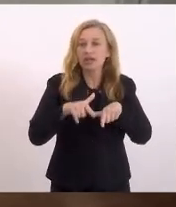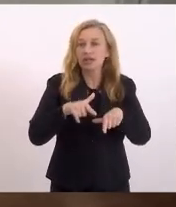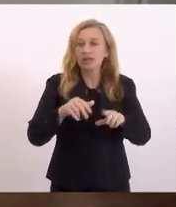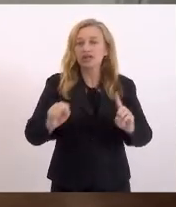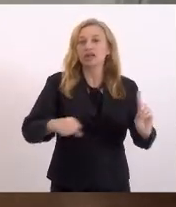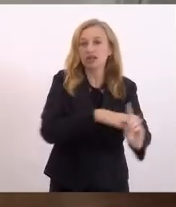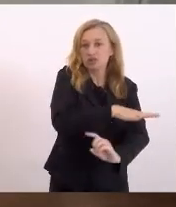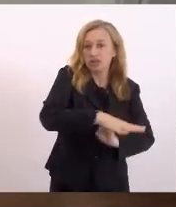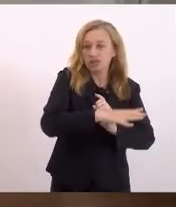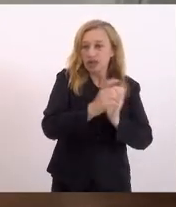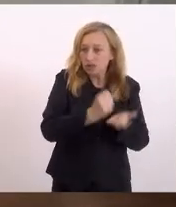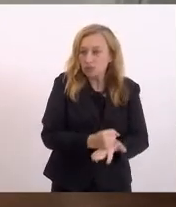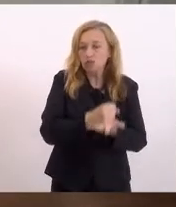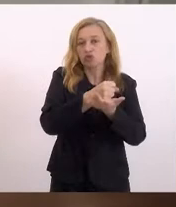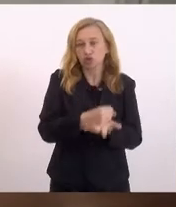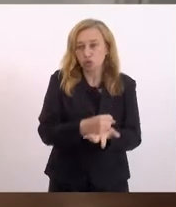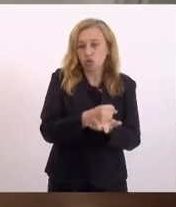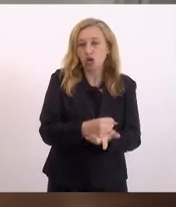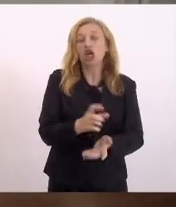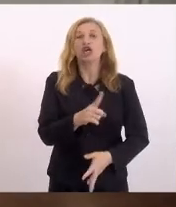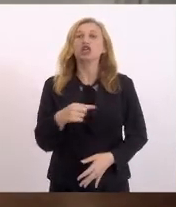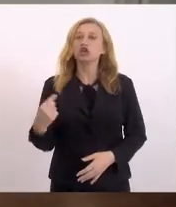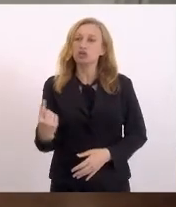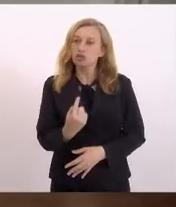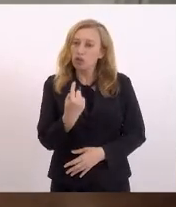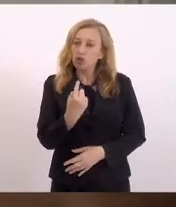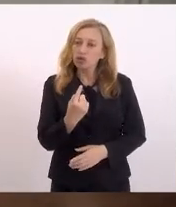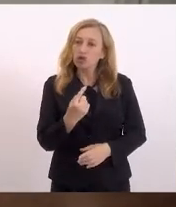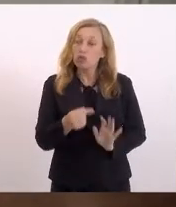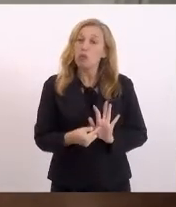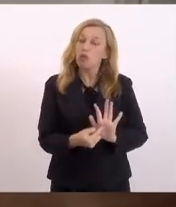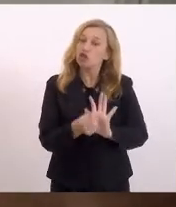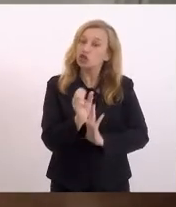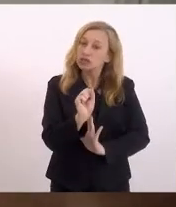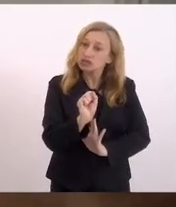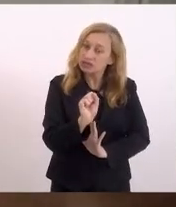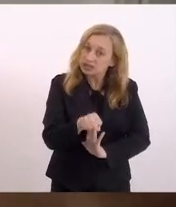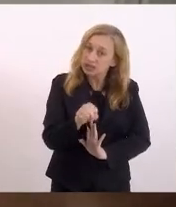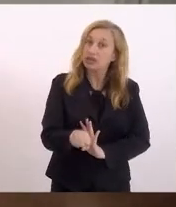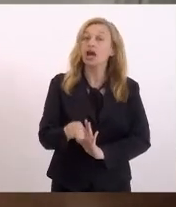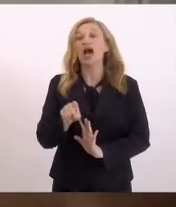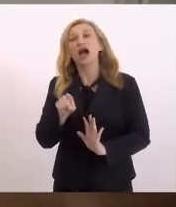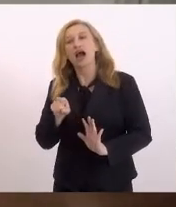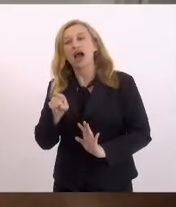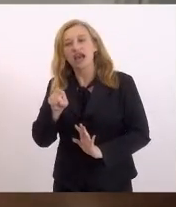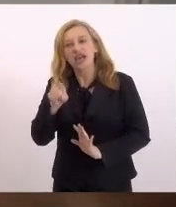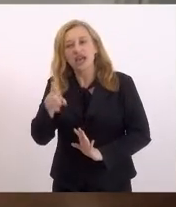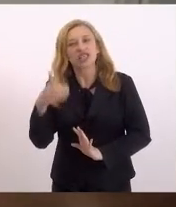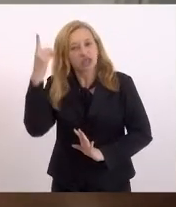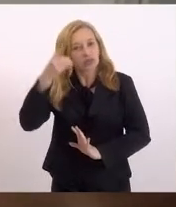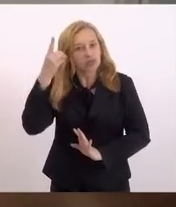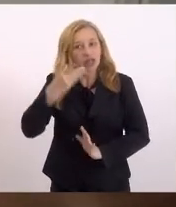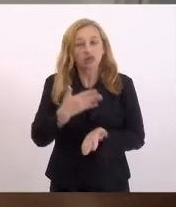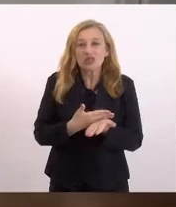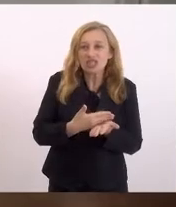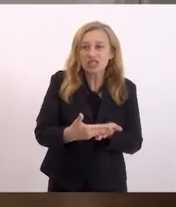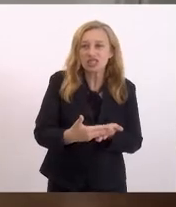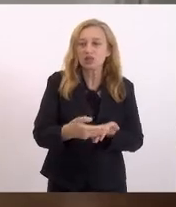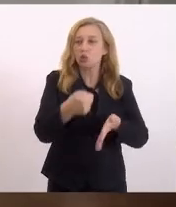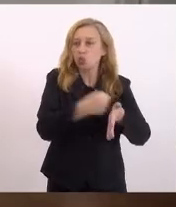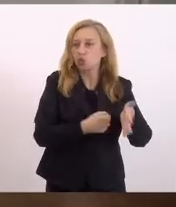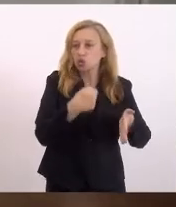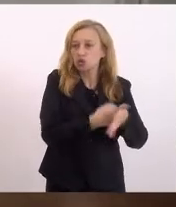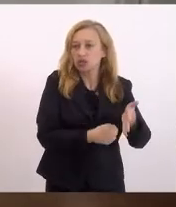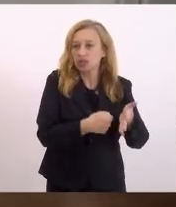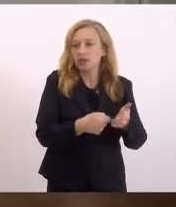se reerga e que a gente aponte sim o dedo para aqueles deputados que desde o início lutaram